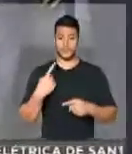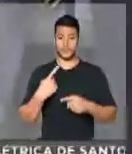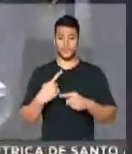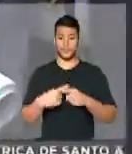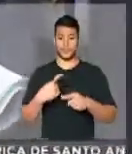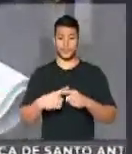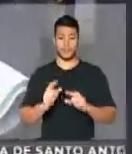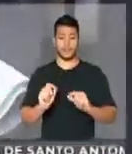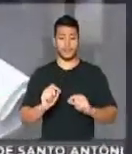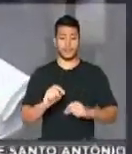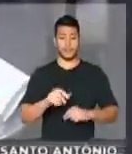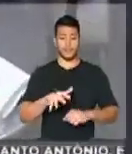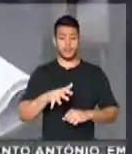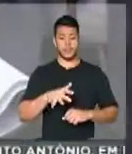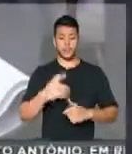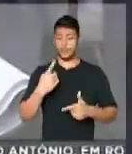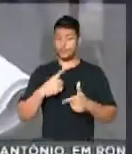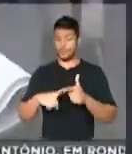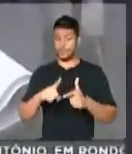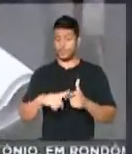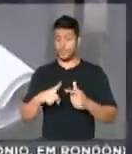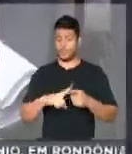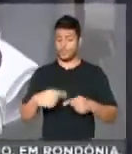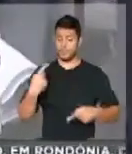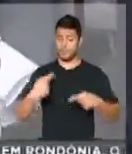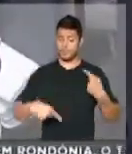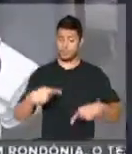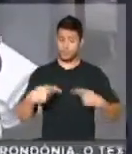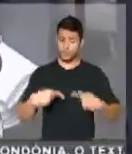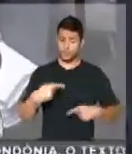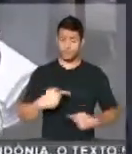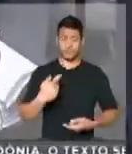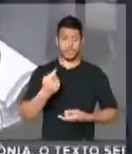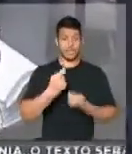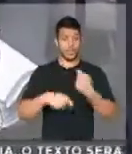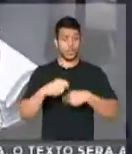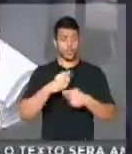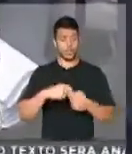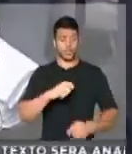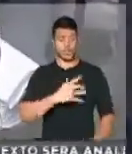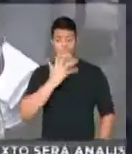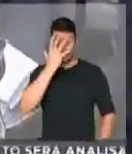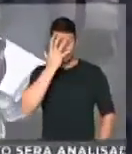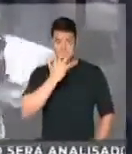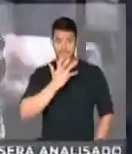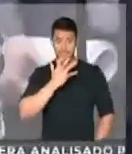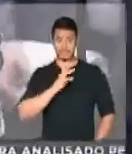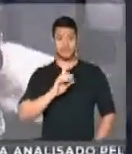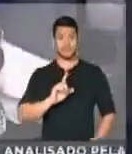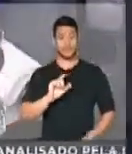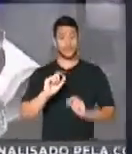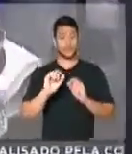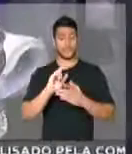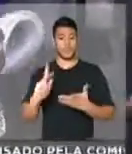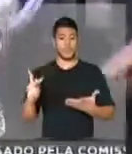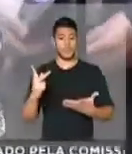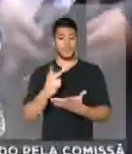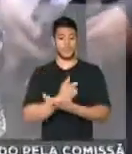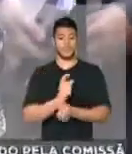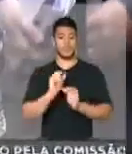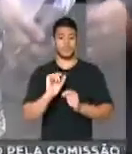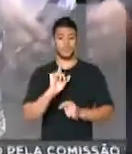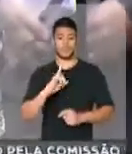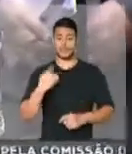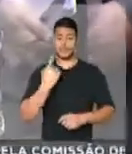e econômica do país é muito grave. O Bolsonaro está quebrando o Brasil. Nós temos risco de shutdown. Risco de não